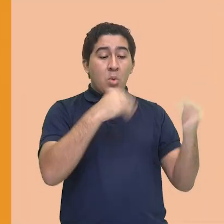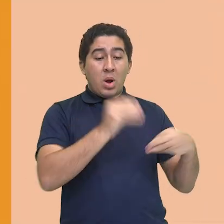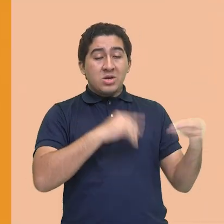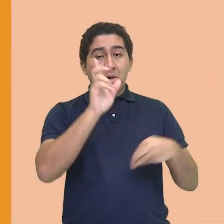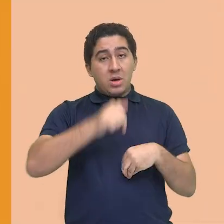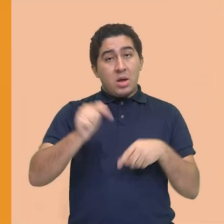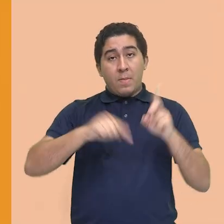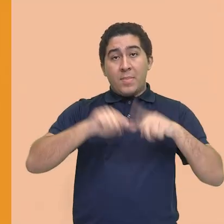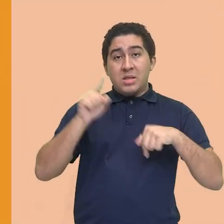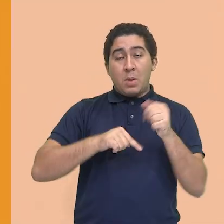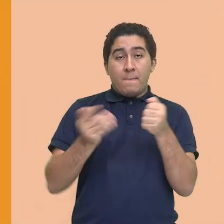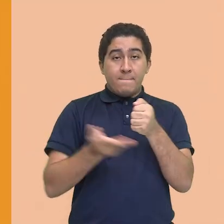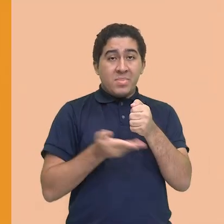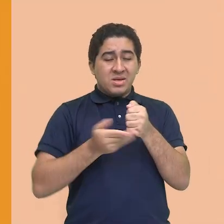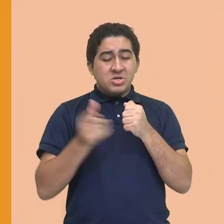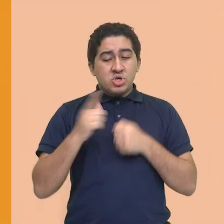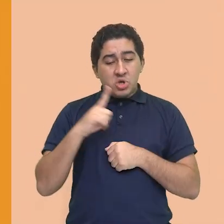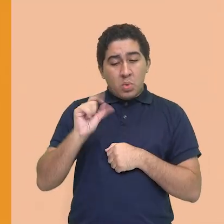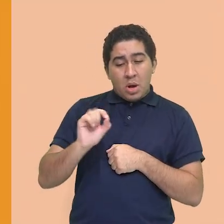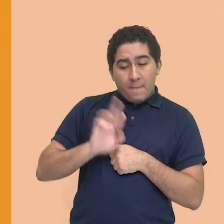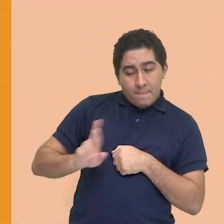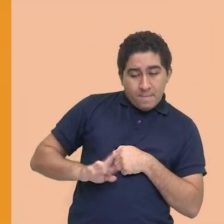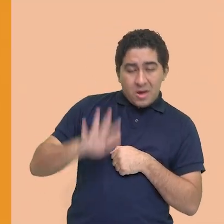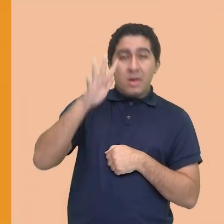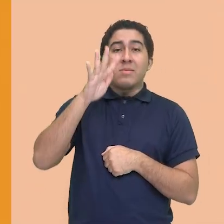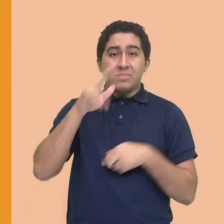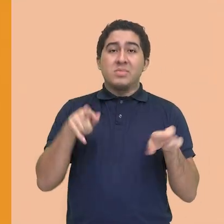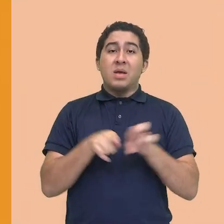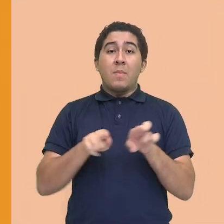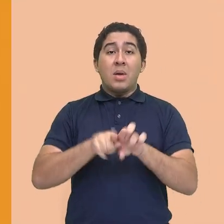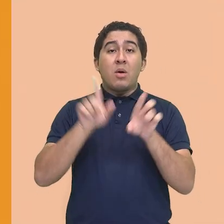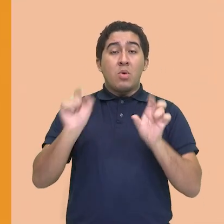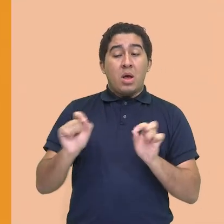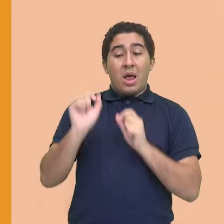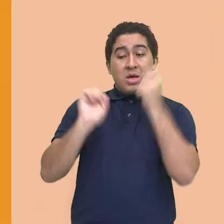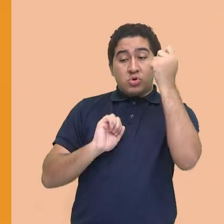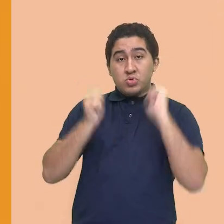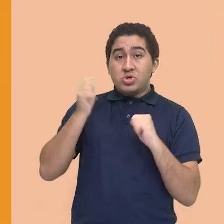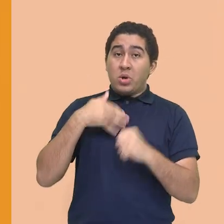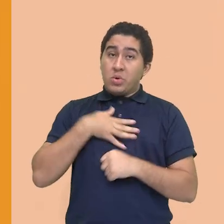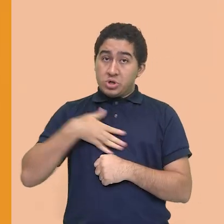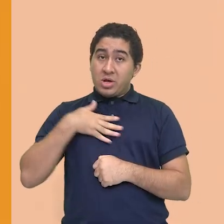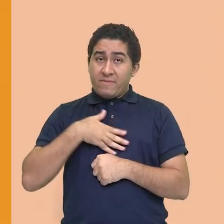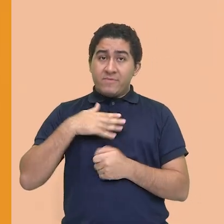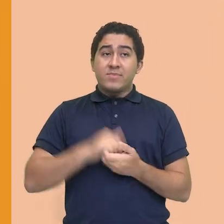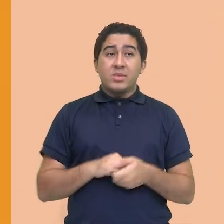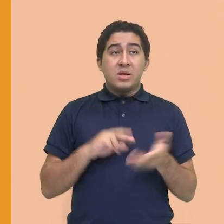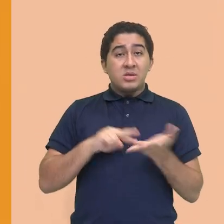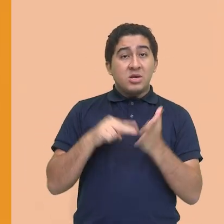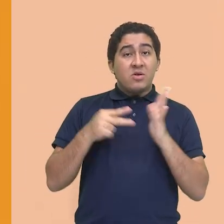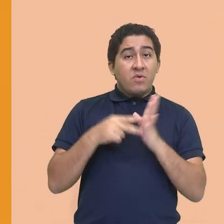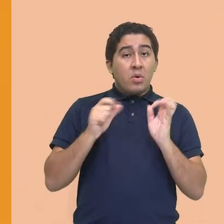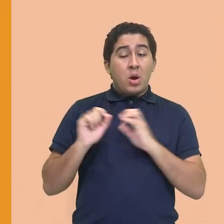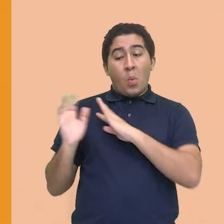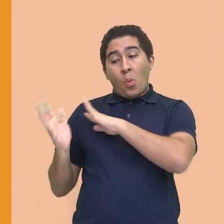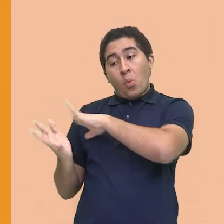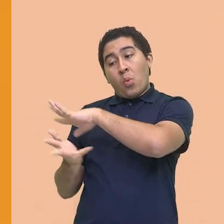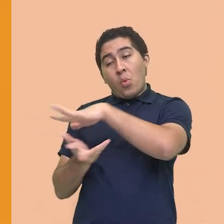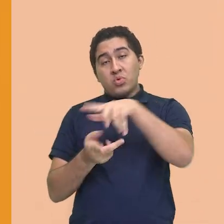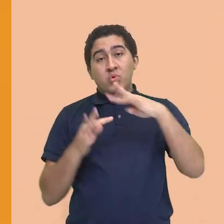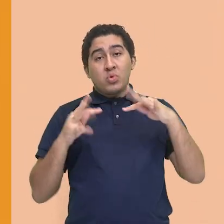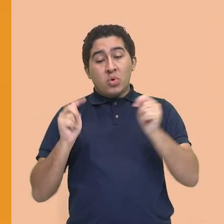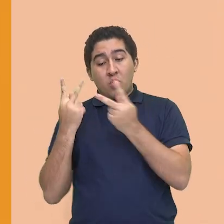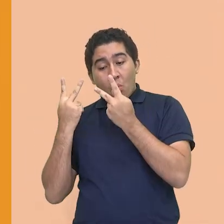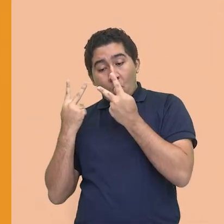bastante valorizada e tinha ali bastante apreciada na indústria. Isso fez com que os olhos do mundo se voltassem para